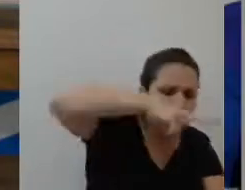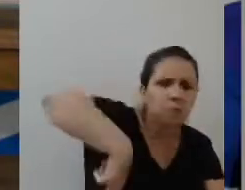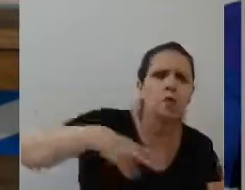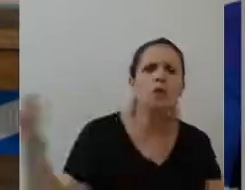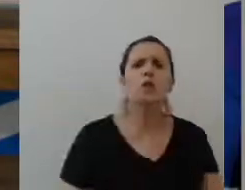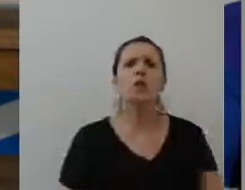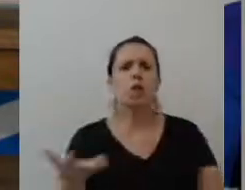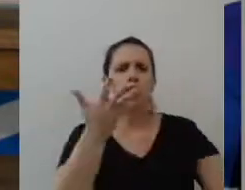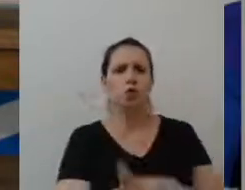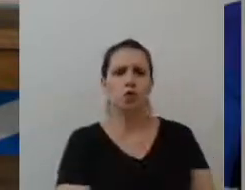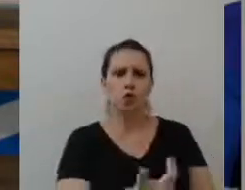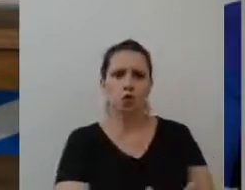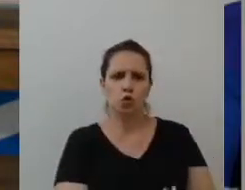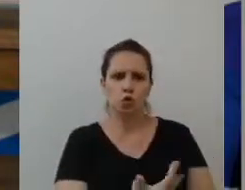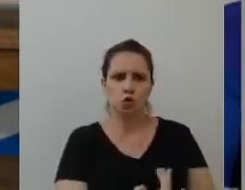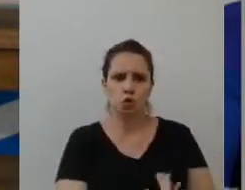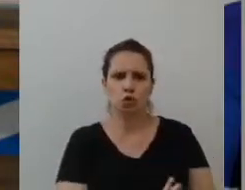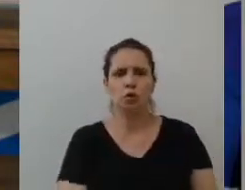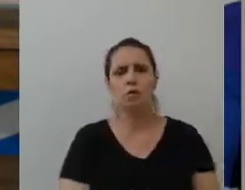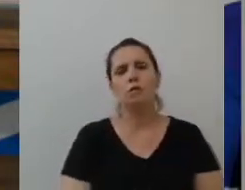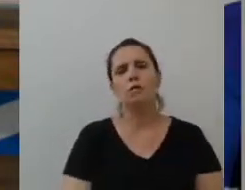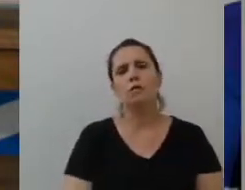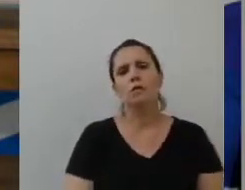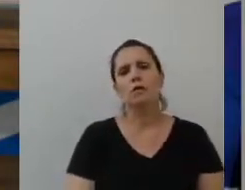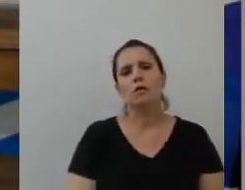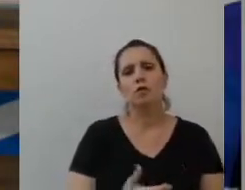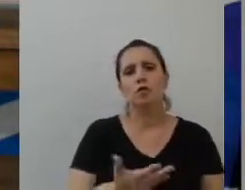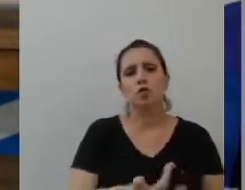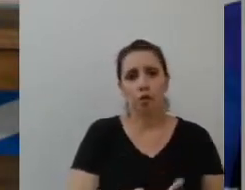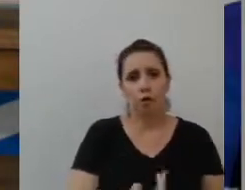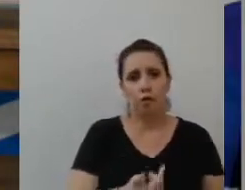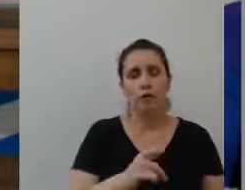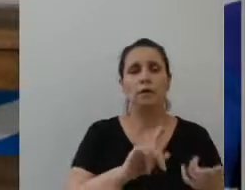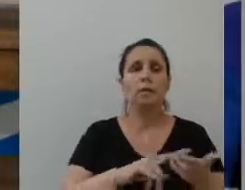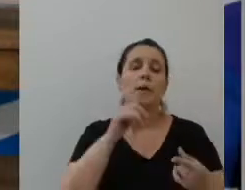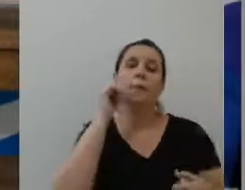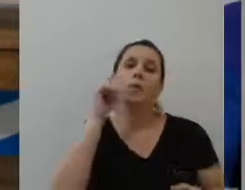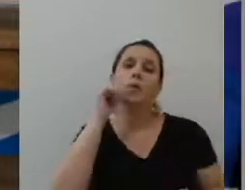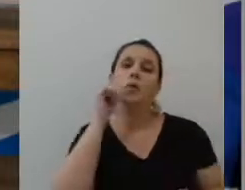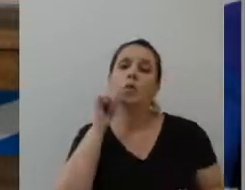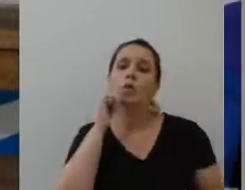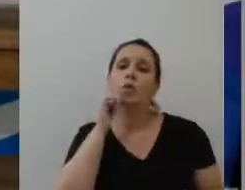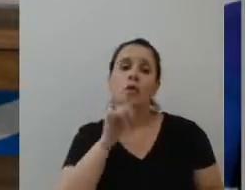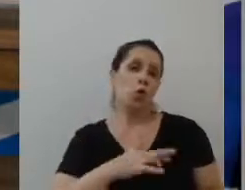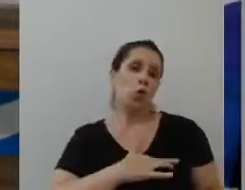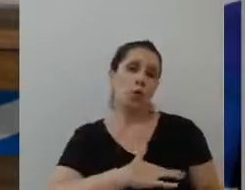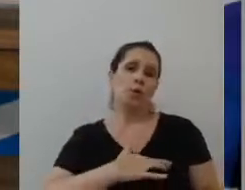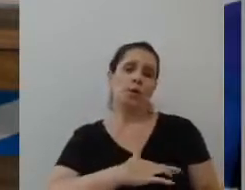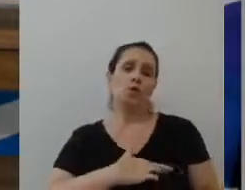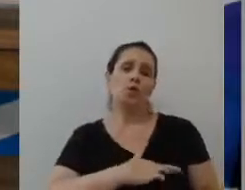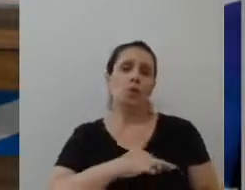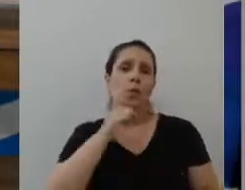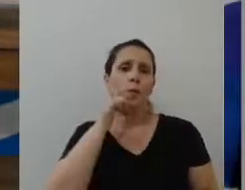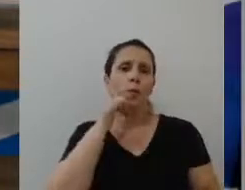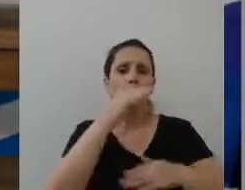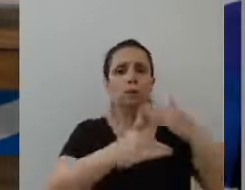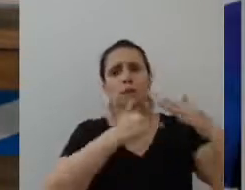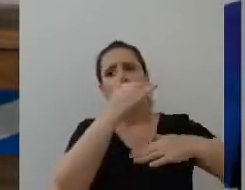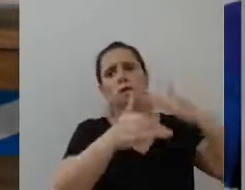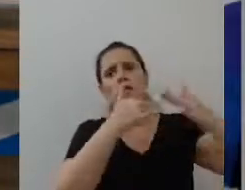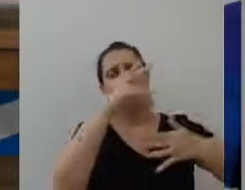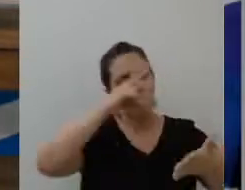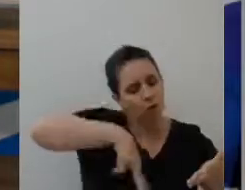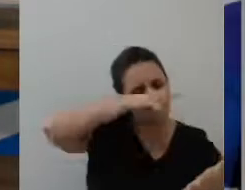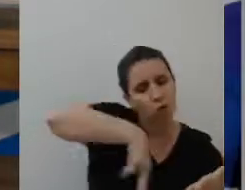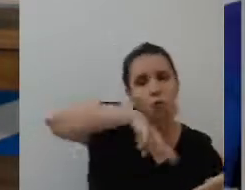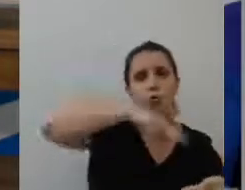os jovens, não, o público jovem e as mulheres. Foi a partir do romantismo que as mulheres começaram a desenvolver esse hábito pela